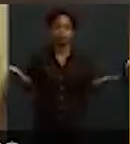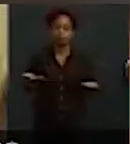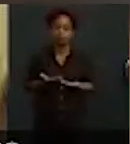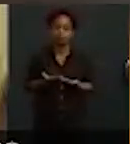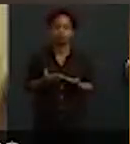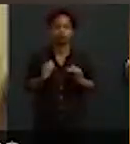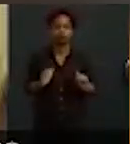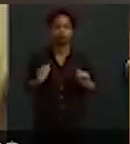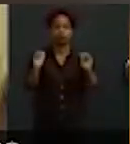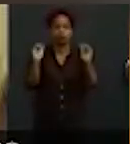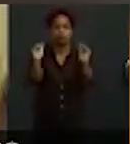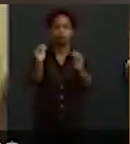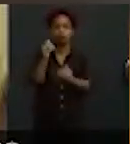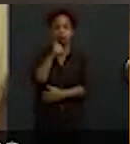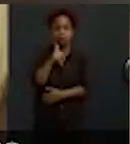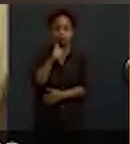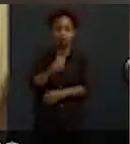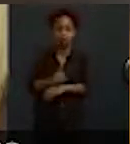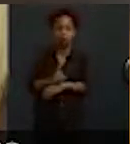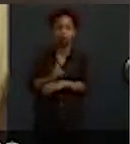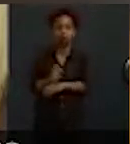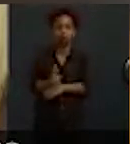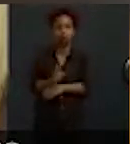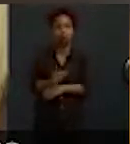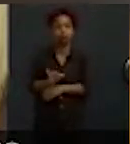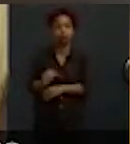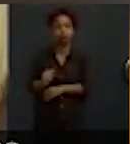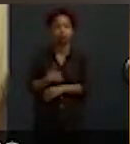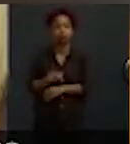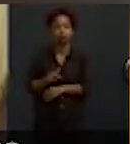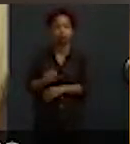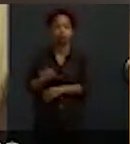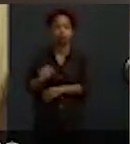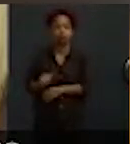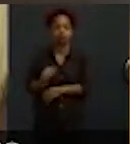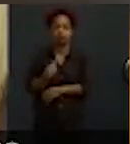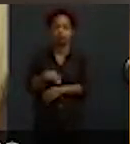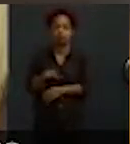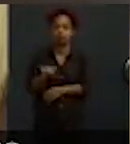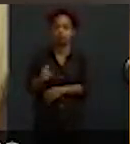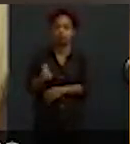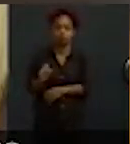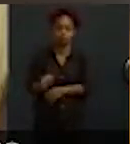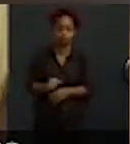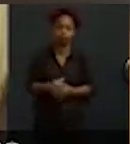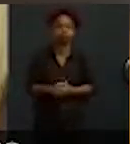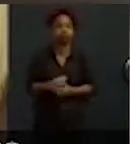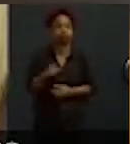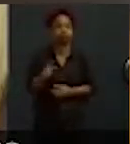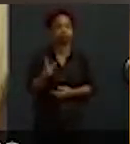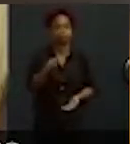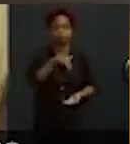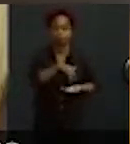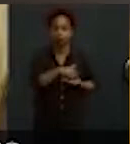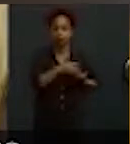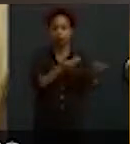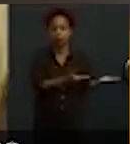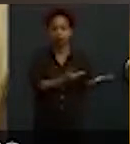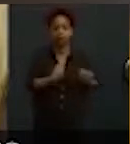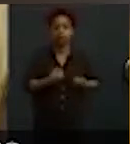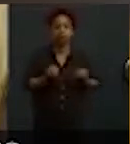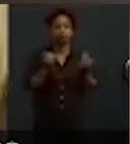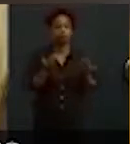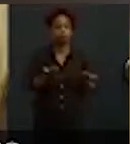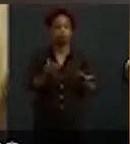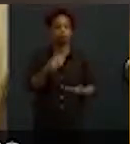a Excelentíssima Senhora Doutora Maria Cristina Palhares dos Anjos Telexeia, a se posicionar para a